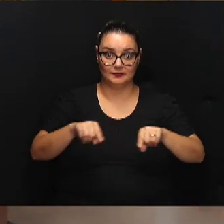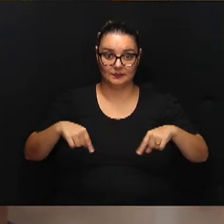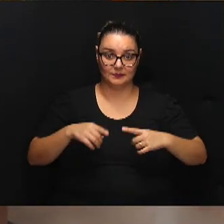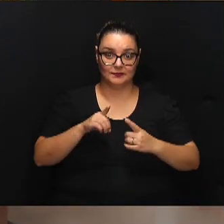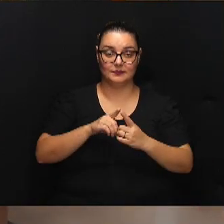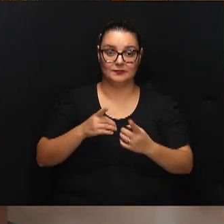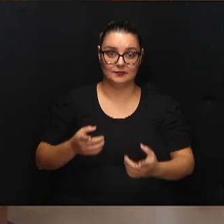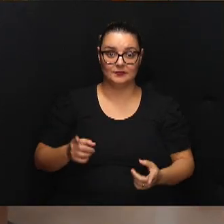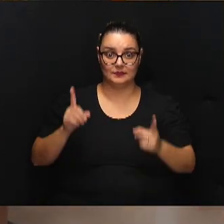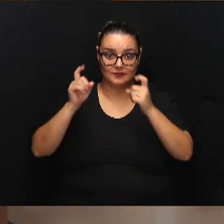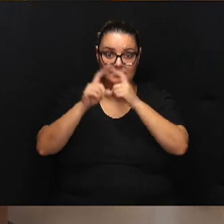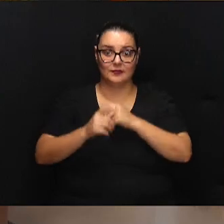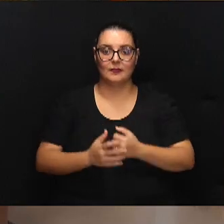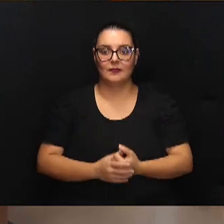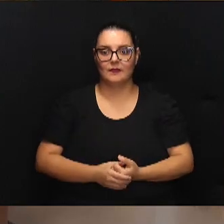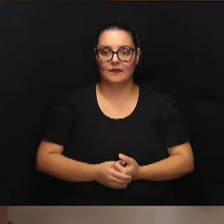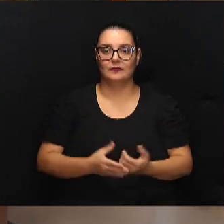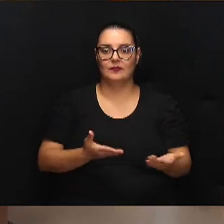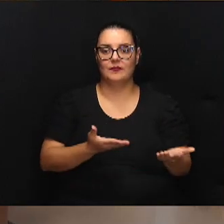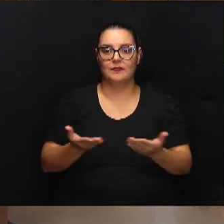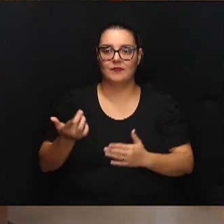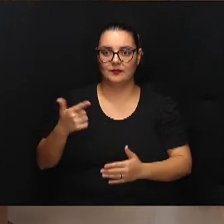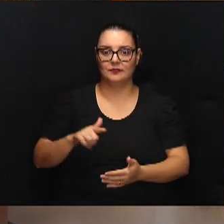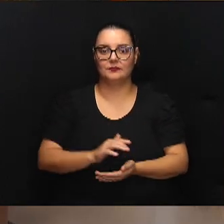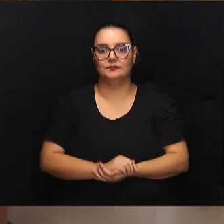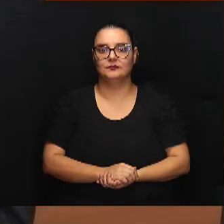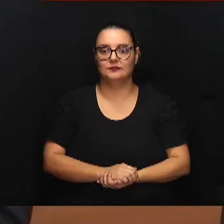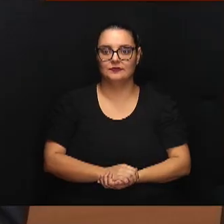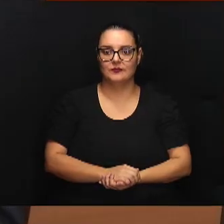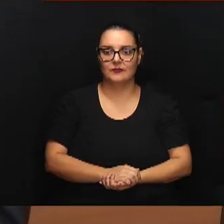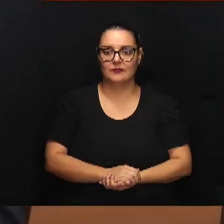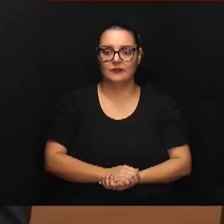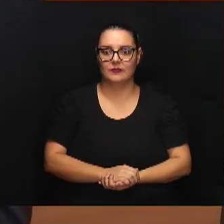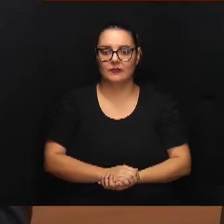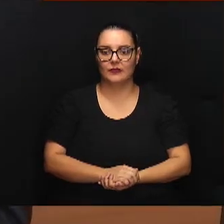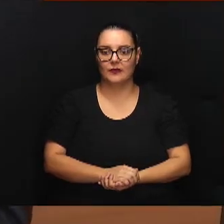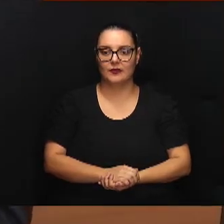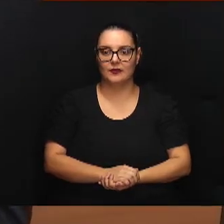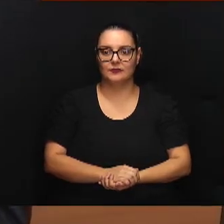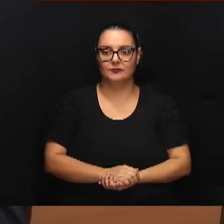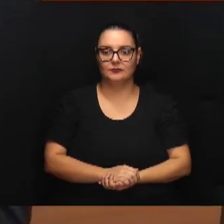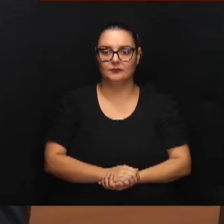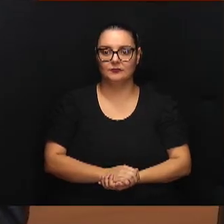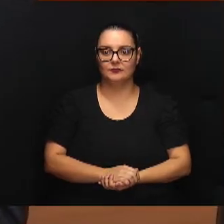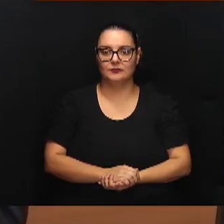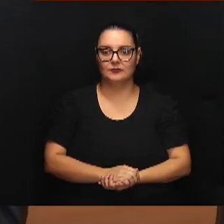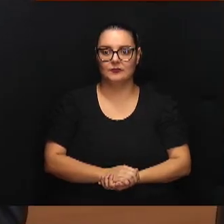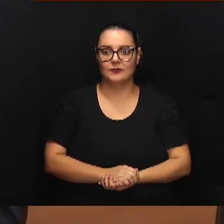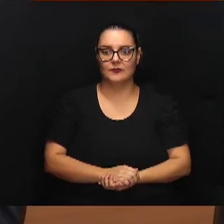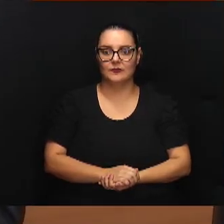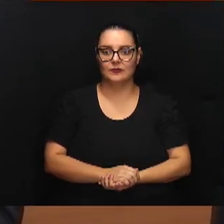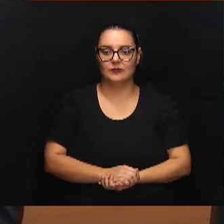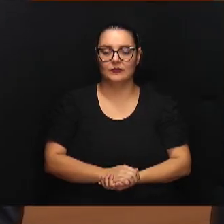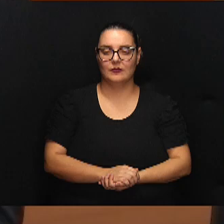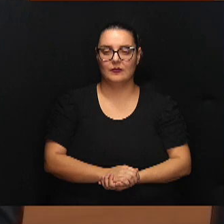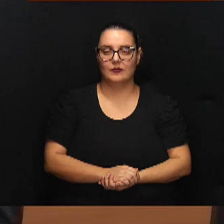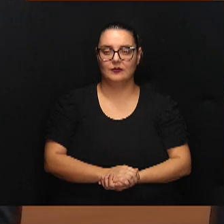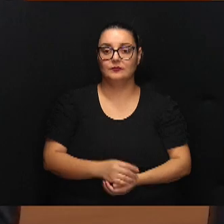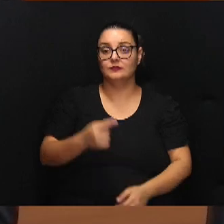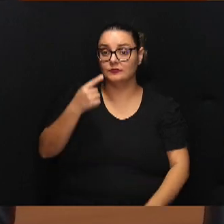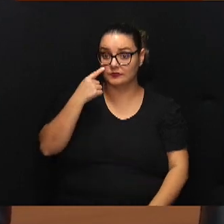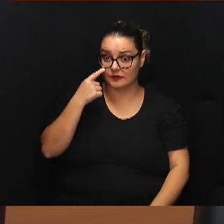então, essa apresentação, o que a gente vê é que a pessoa está